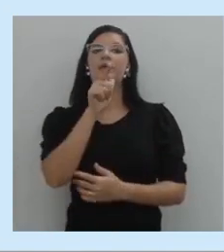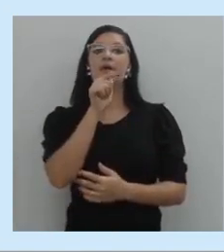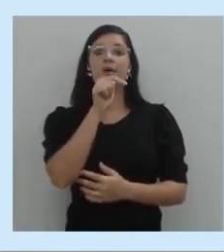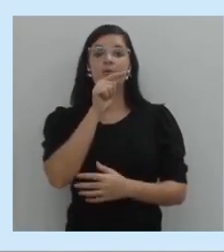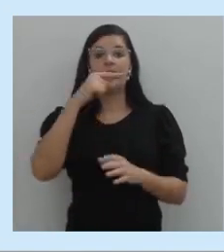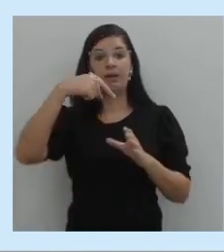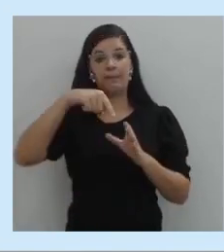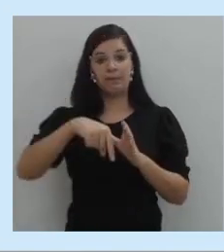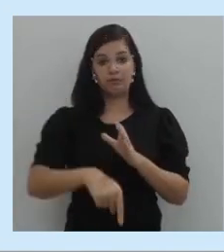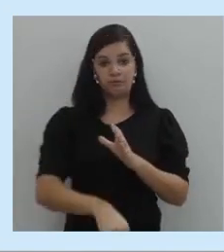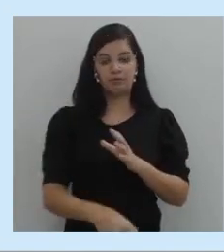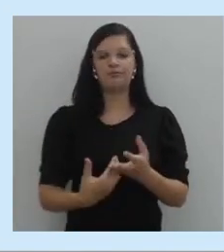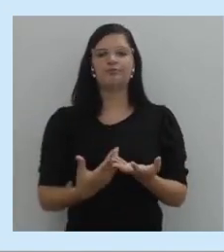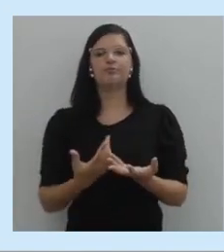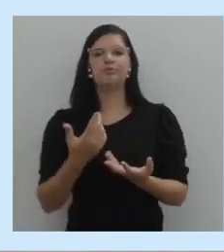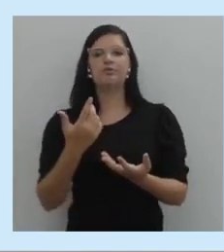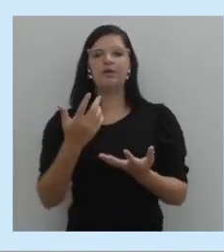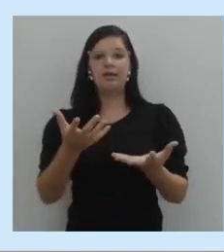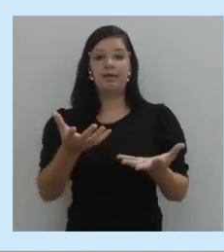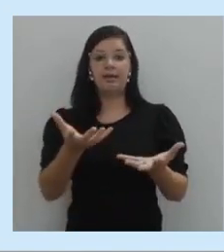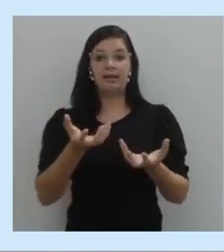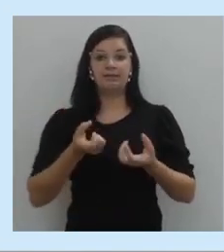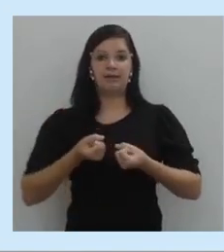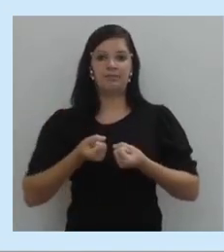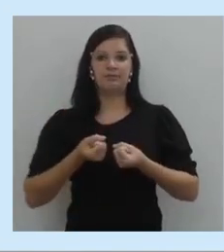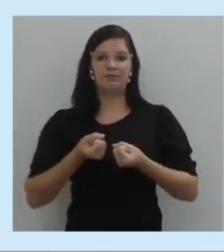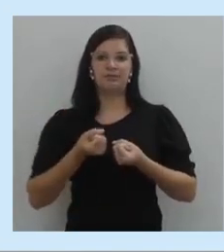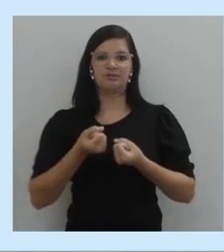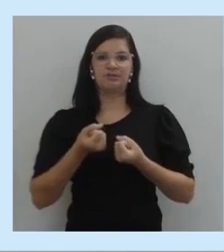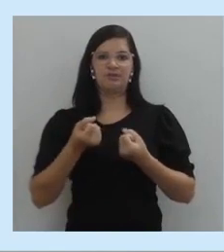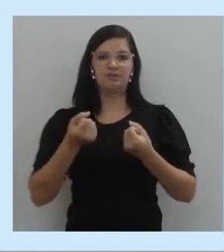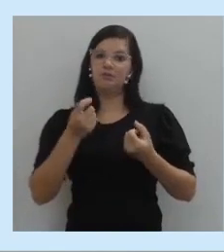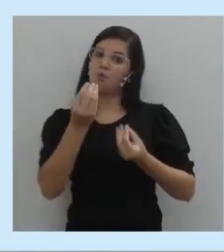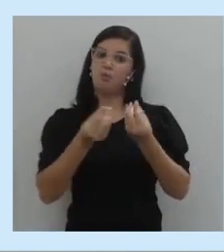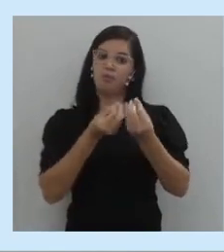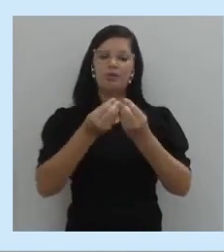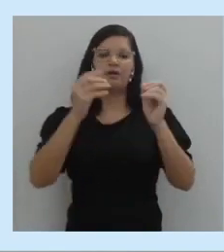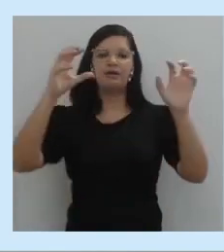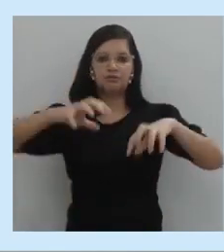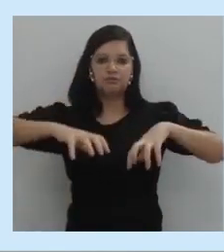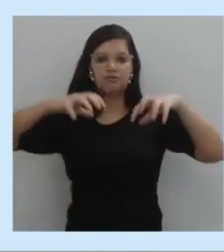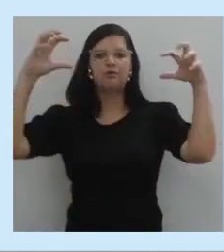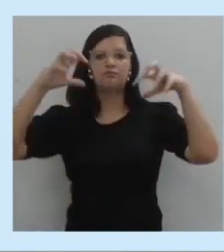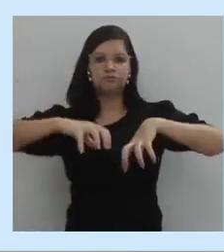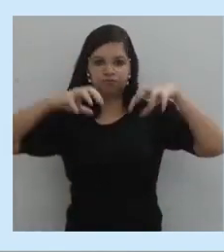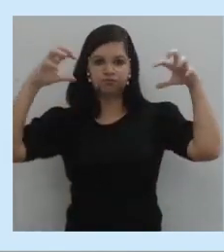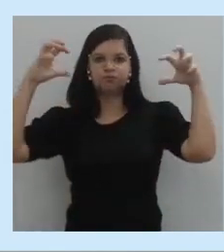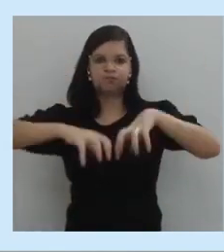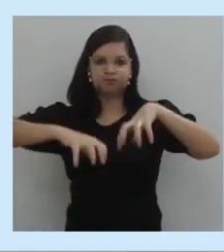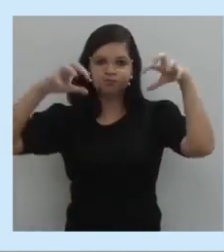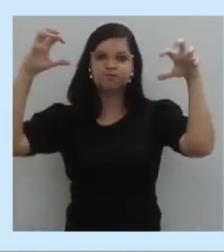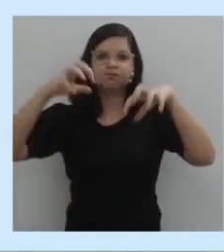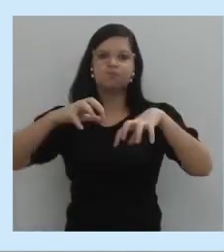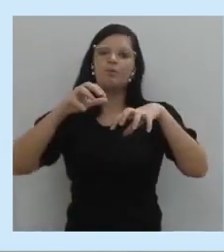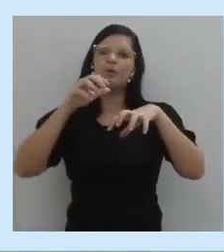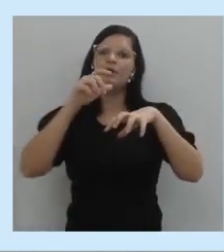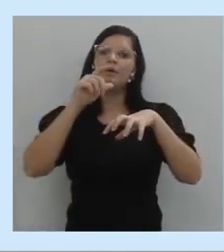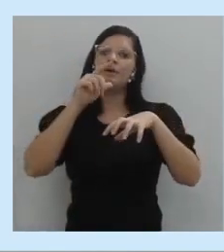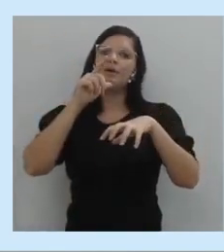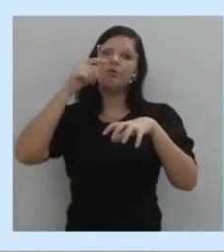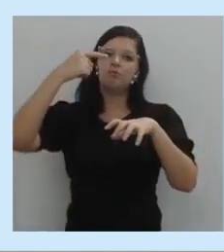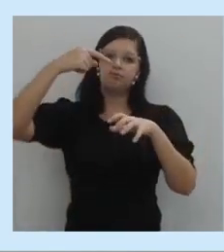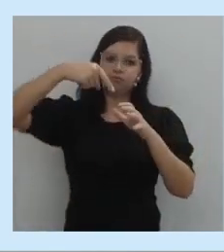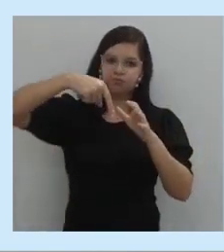são águas subterrâneas, tá? Que são recebidas, tá? Que são produzidas, né, por meio de chuva e infiltração